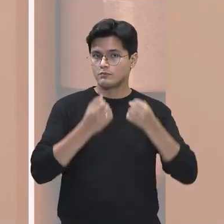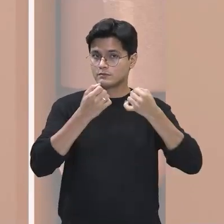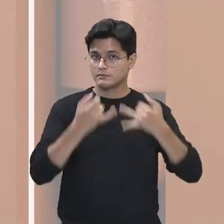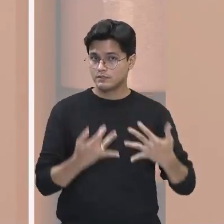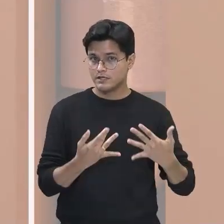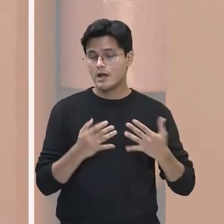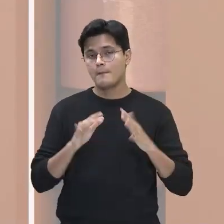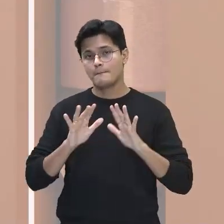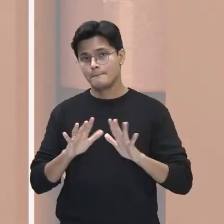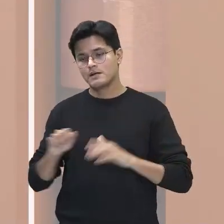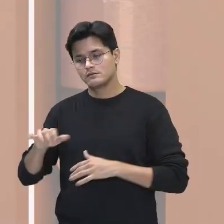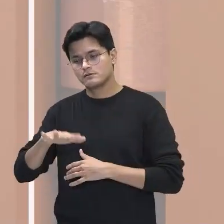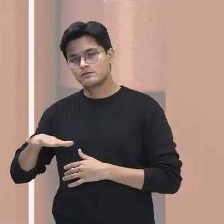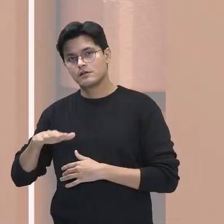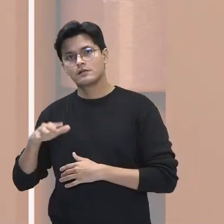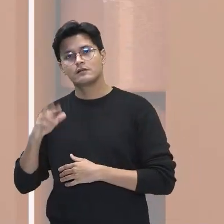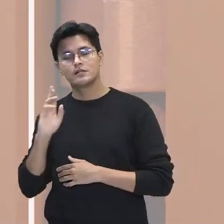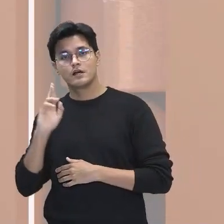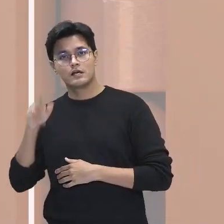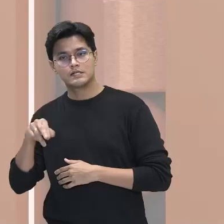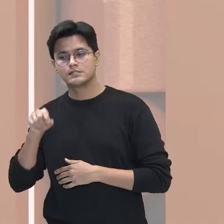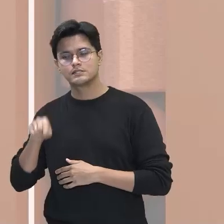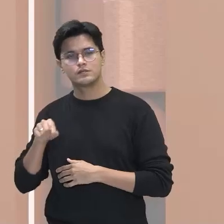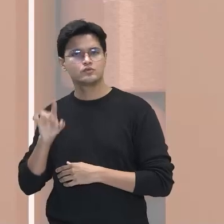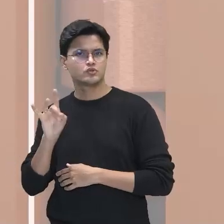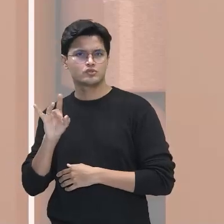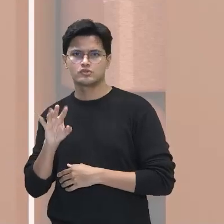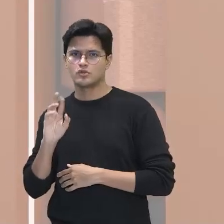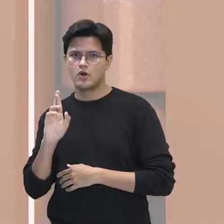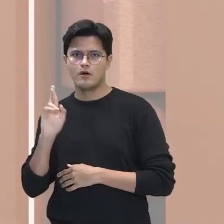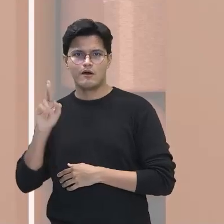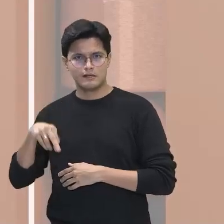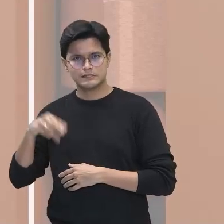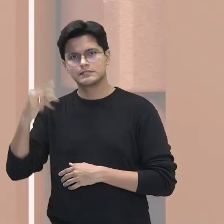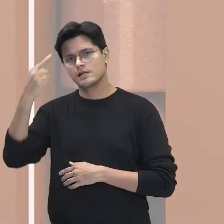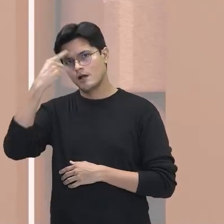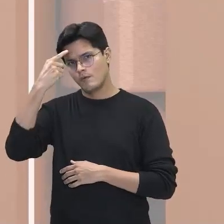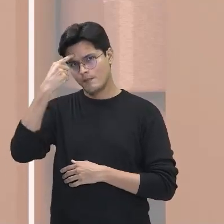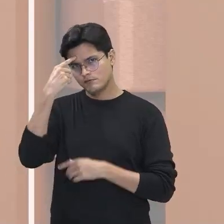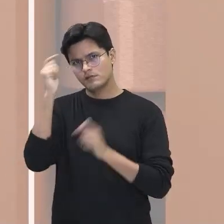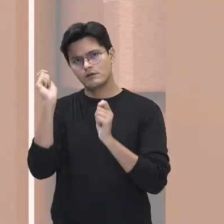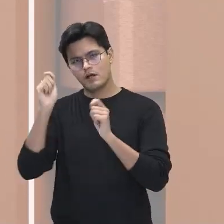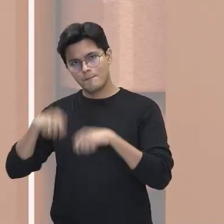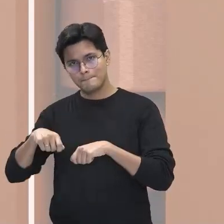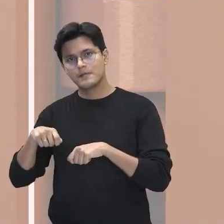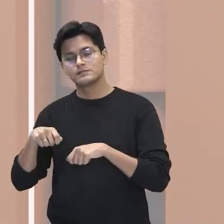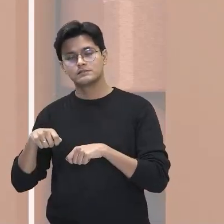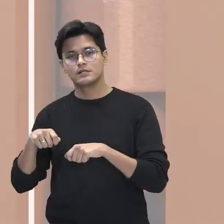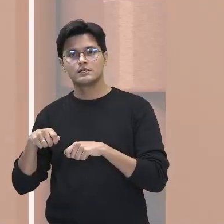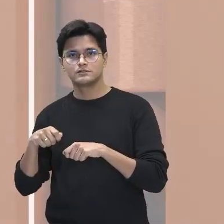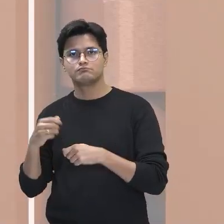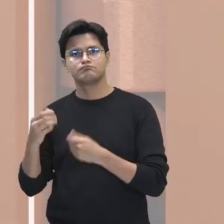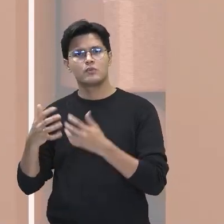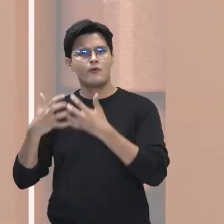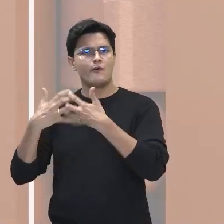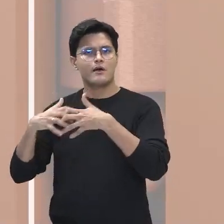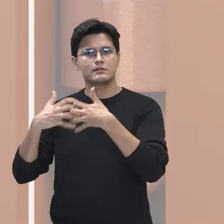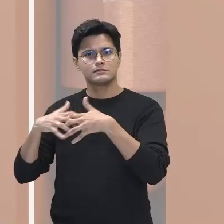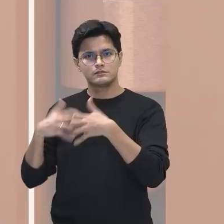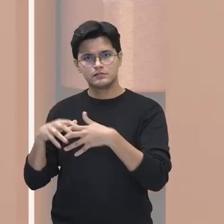razão, aqui para o racionalismo, só a razão, né? A capacidade de pensar, a capacidade de raciocinar, a nossa